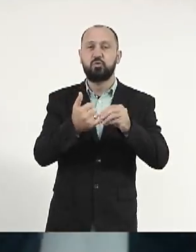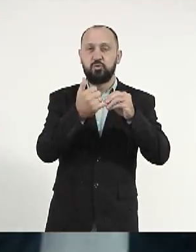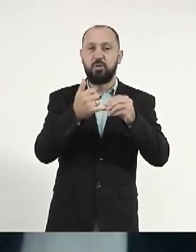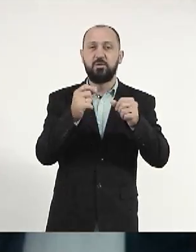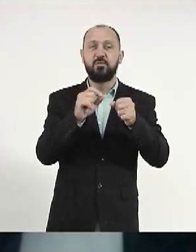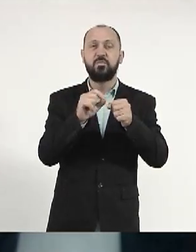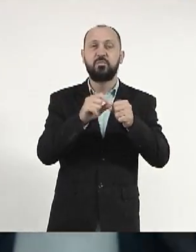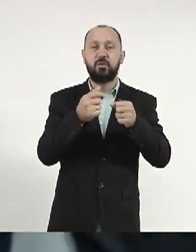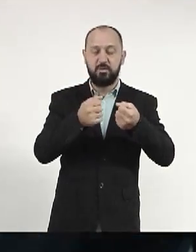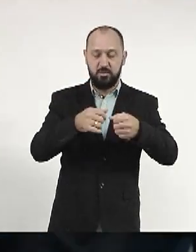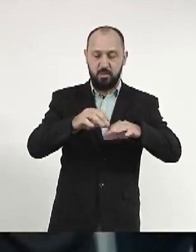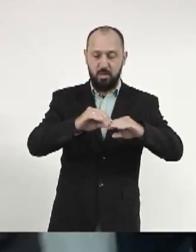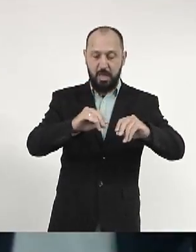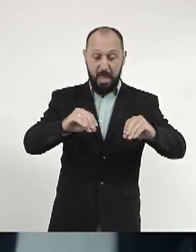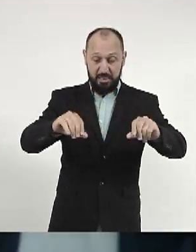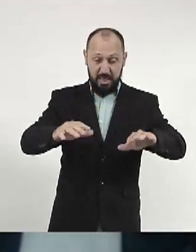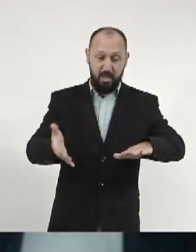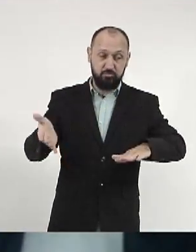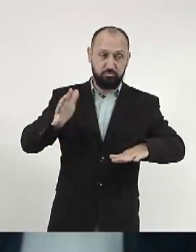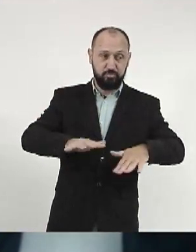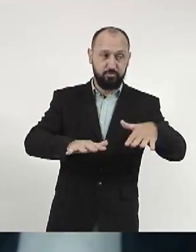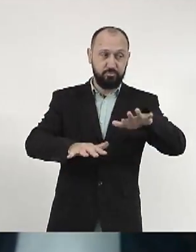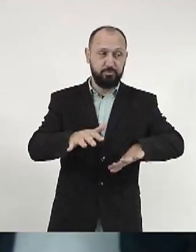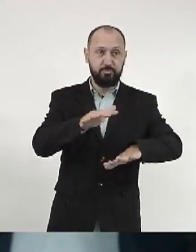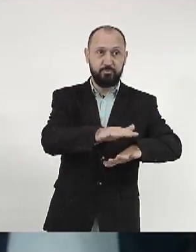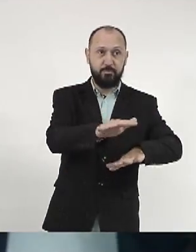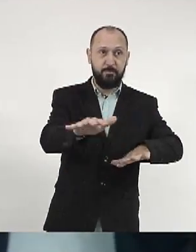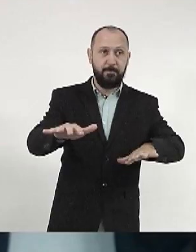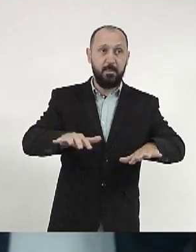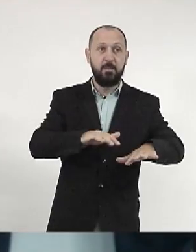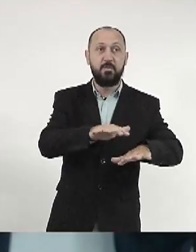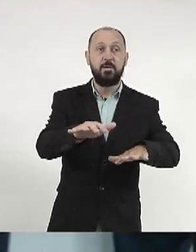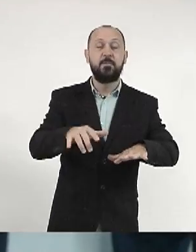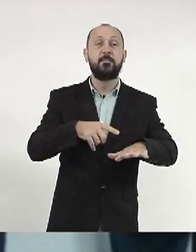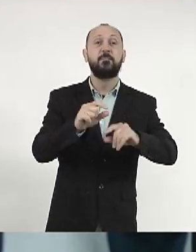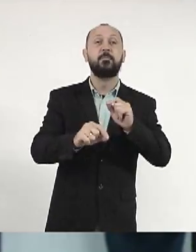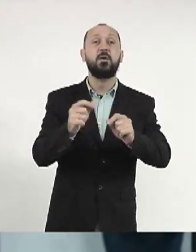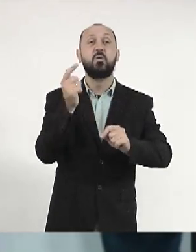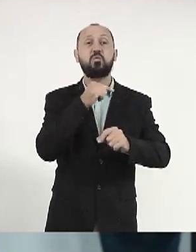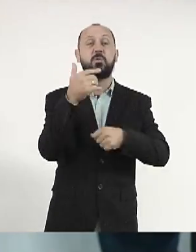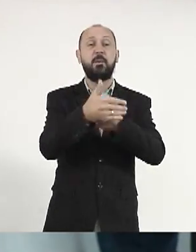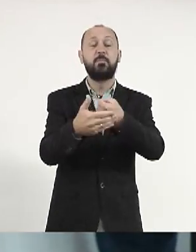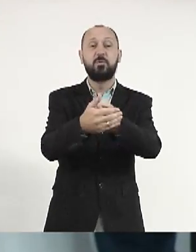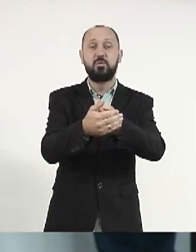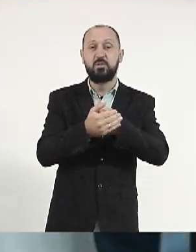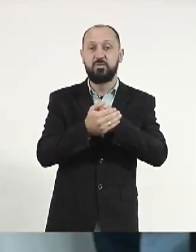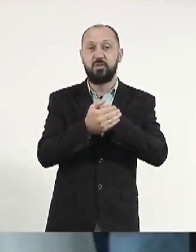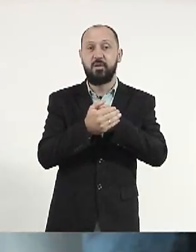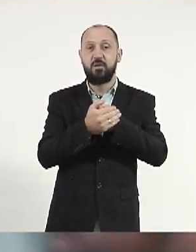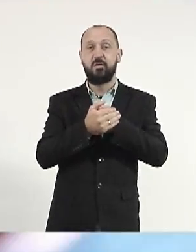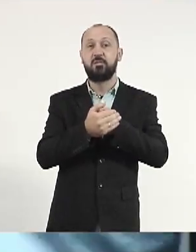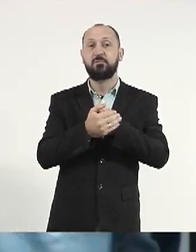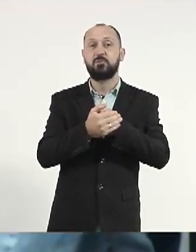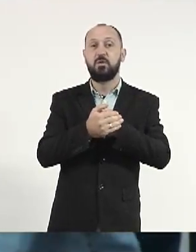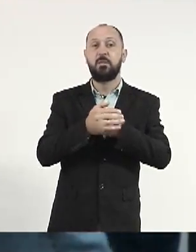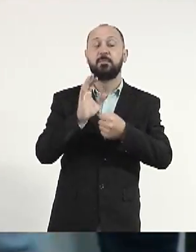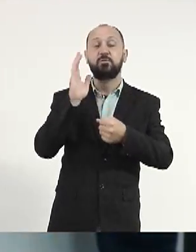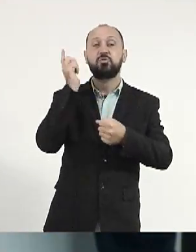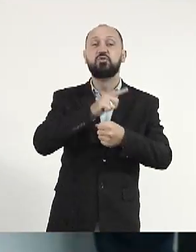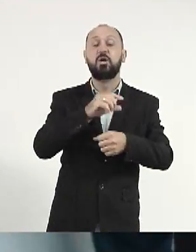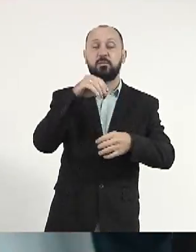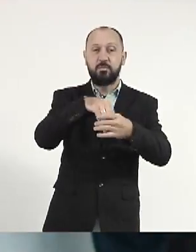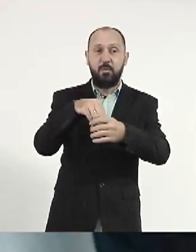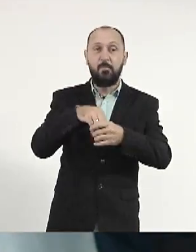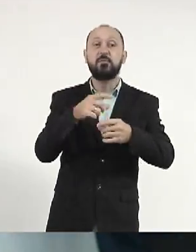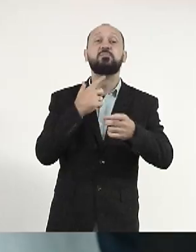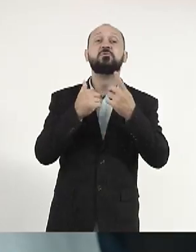faz cobertura. Nós plantamos hoje braquiária para fazer cobertura do solo, para proteger o solo, plantio direto, porque quem